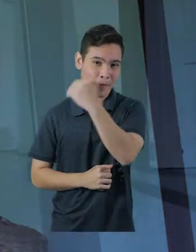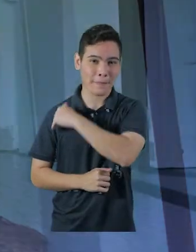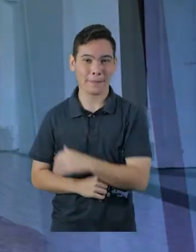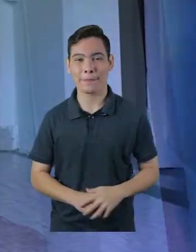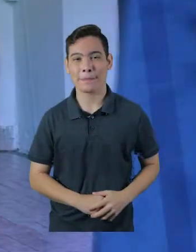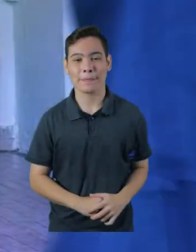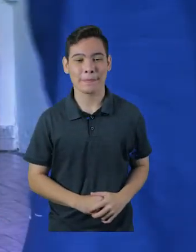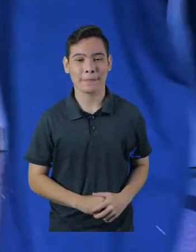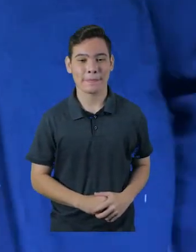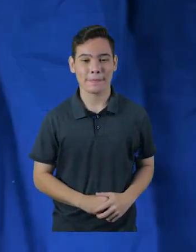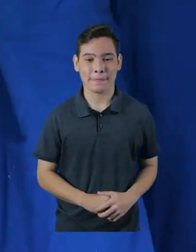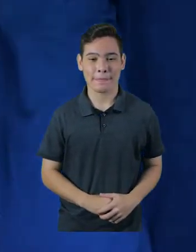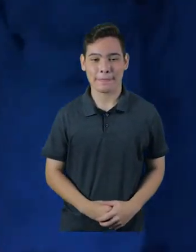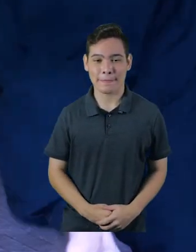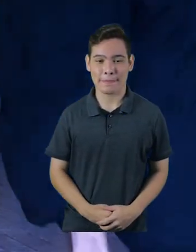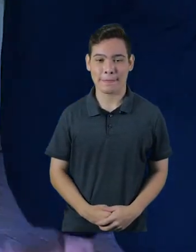lá.